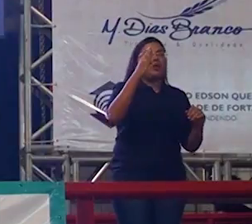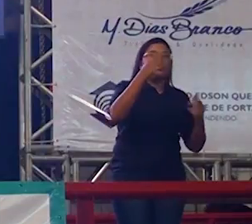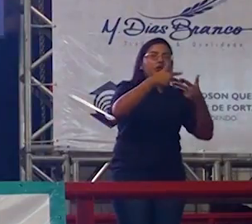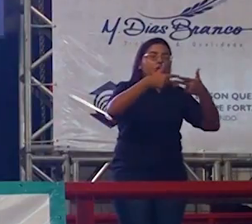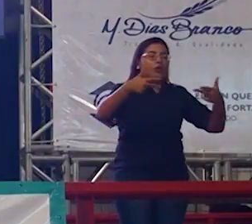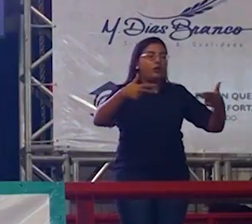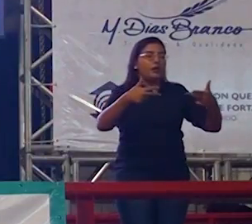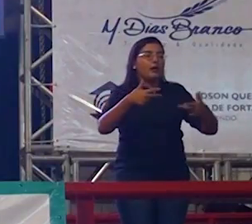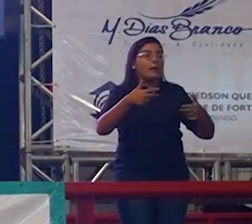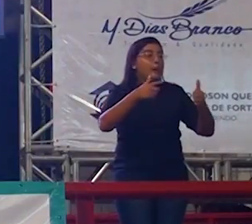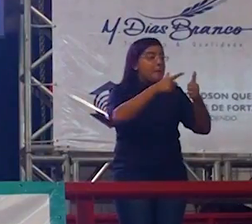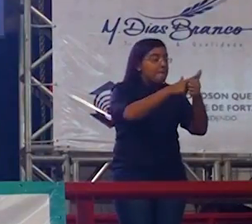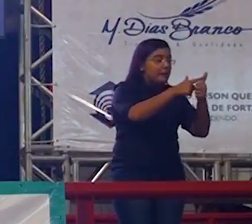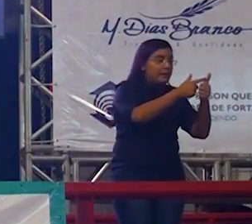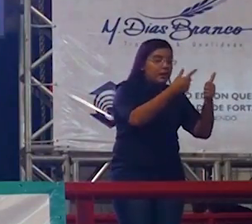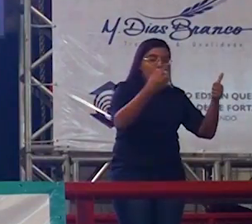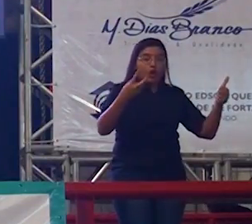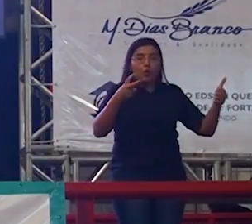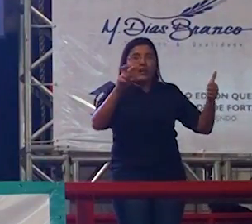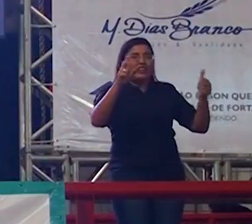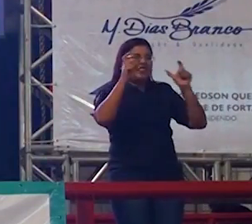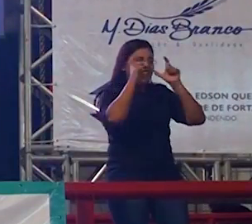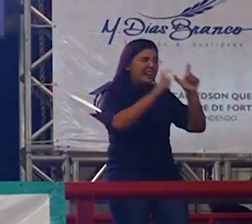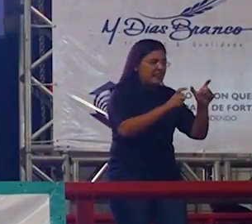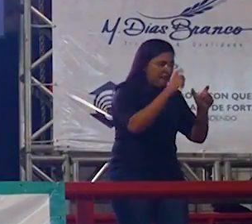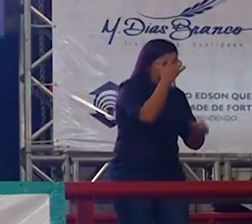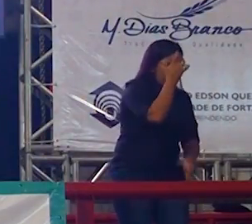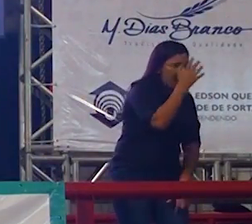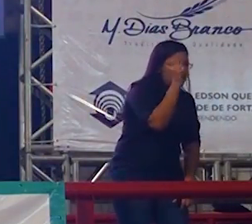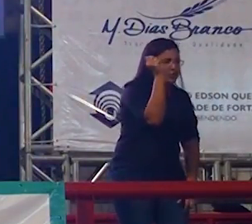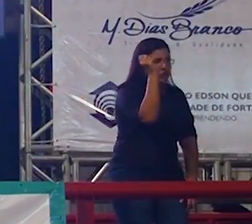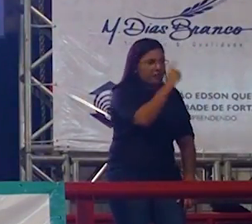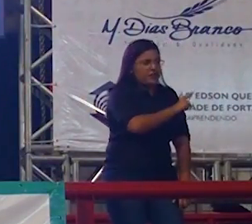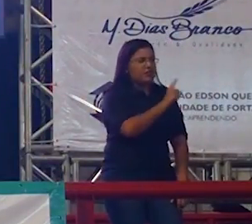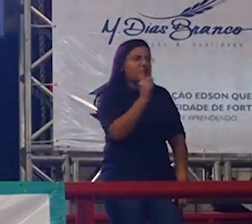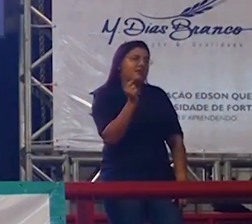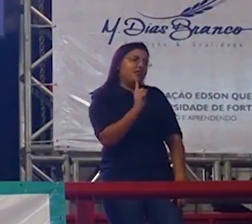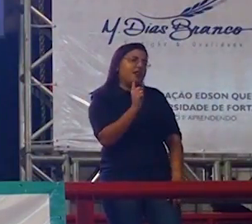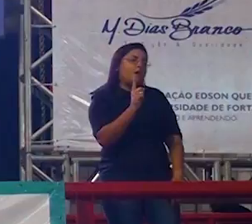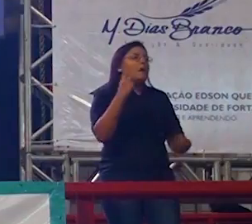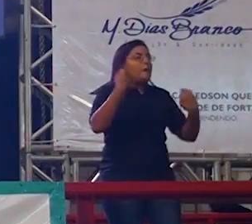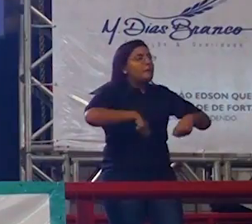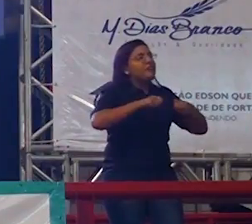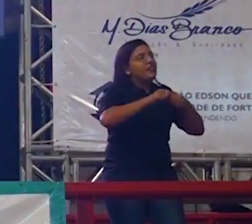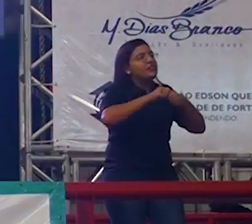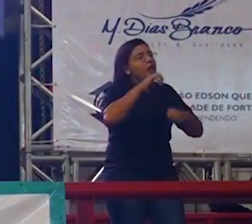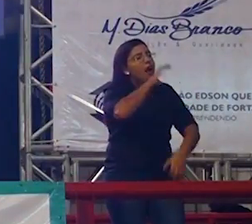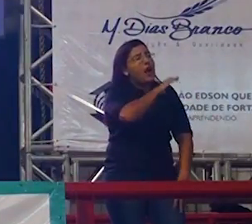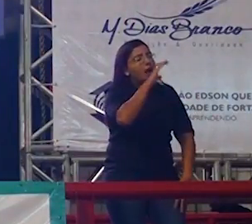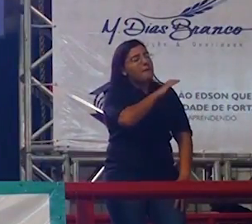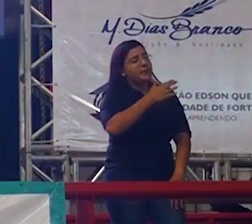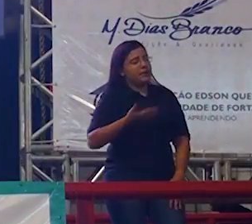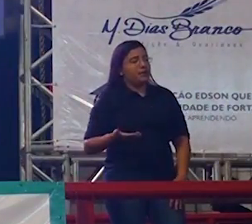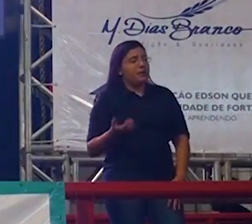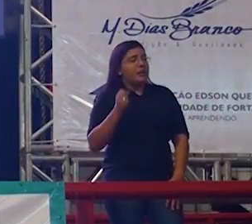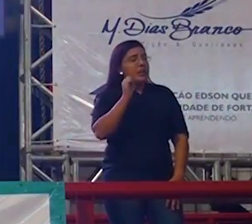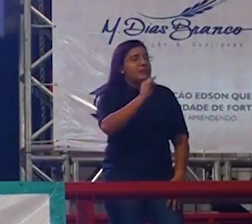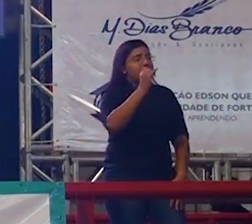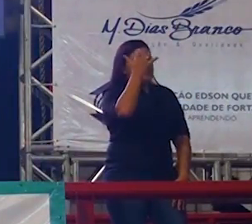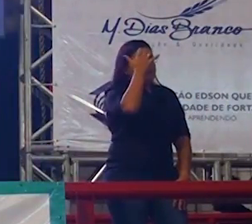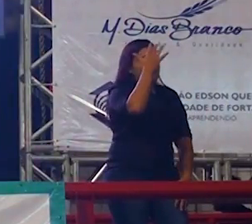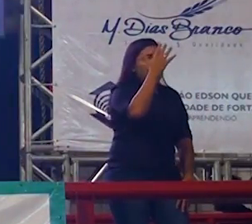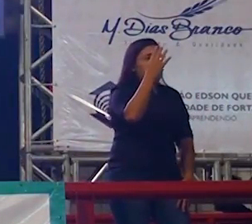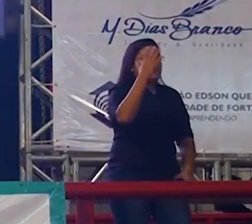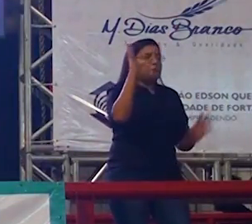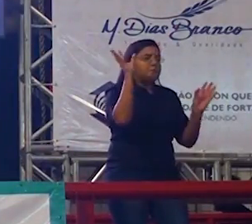primeira até a 45. Para mim não interessa se é fácil ou se é difícil. A questão tem que ser feita. Se é fácil, eu